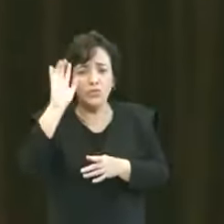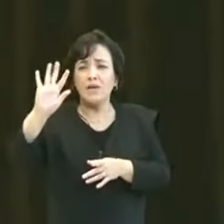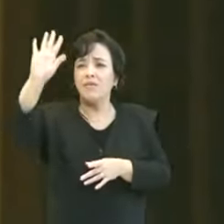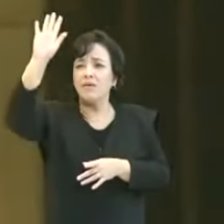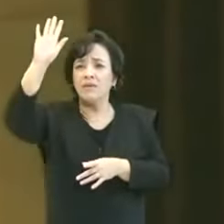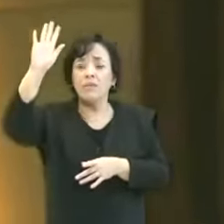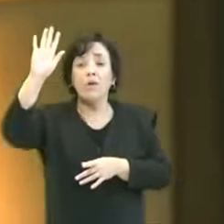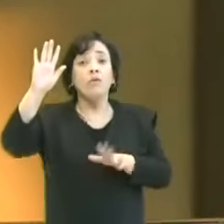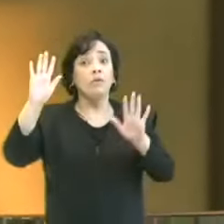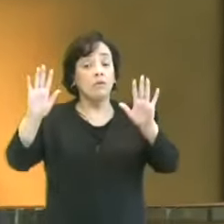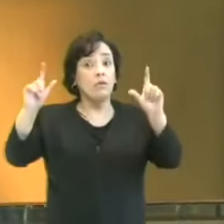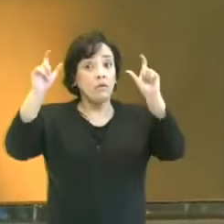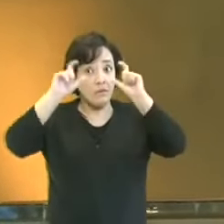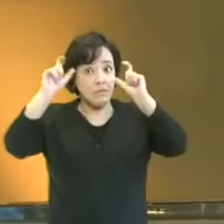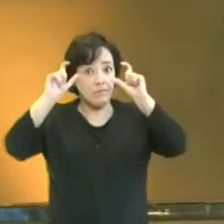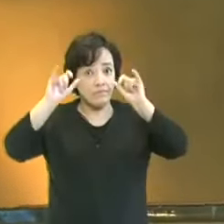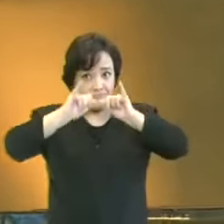Ouça o que eu vou te dizer.